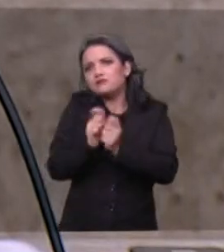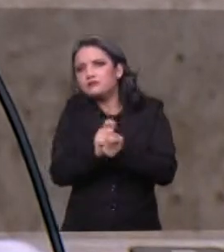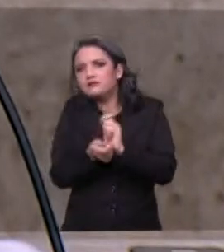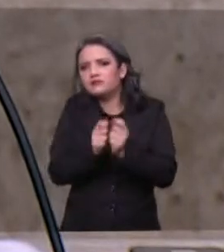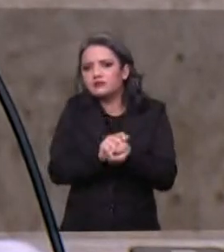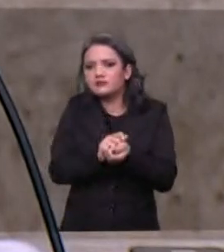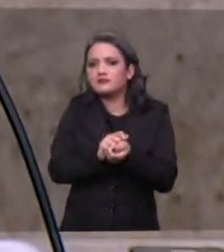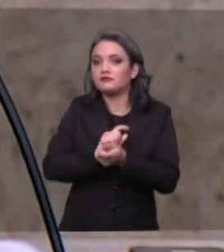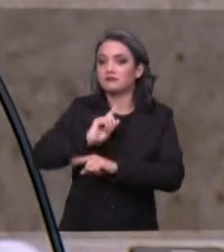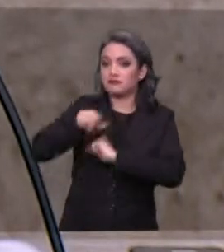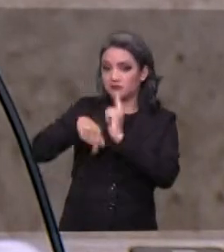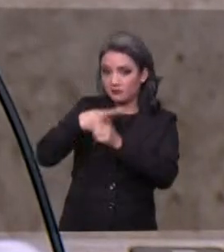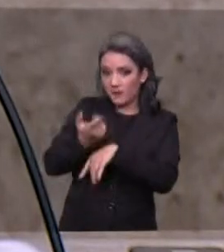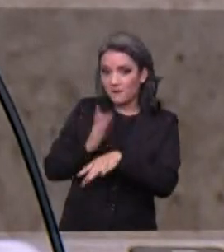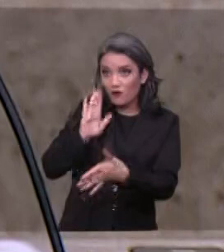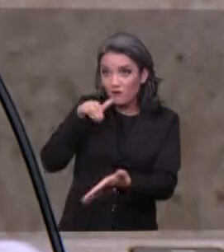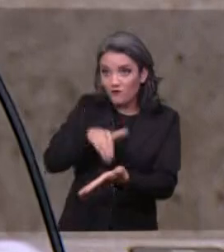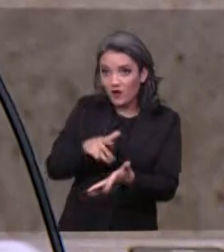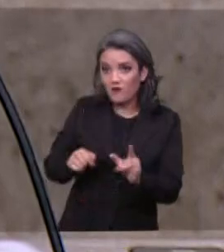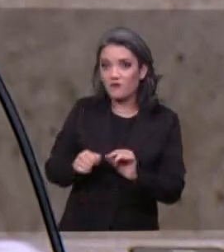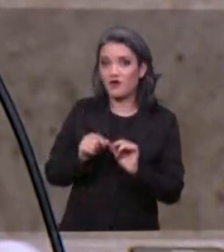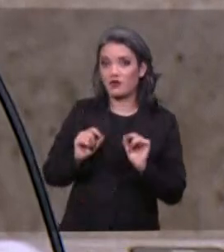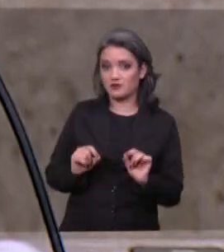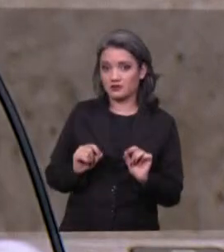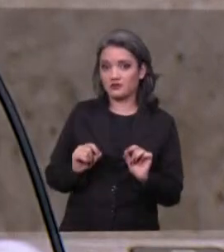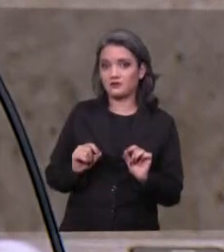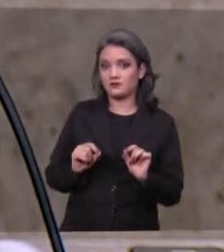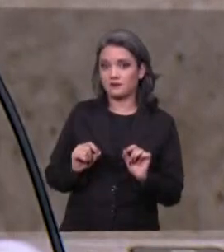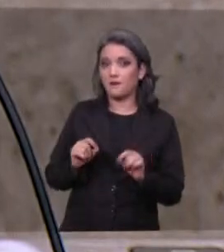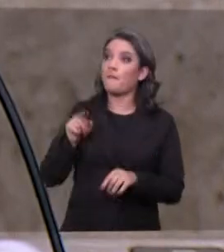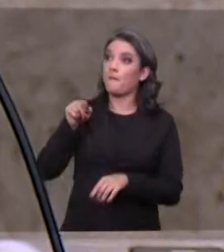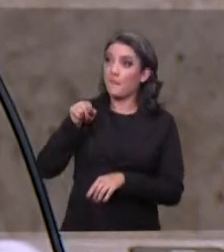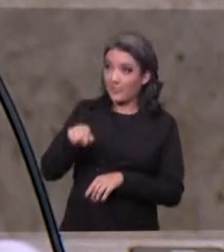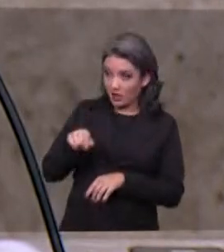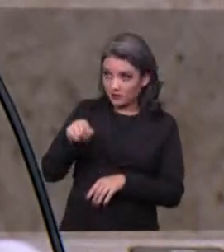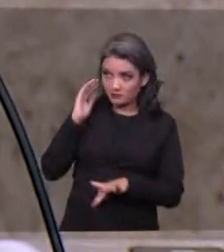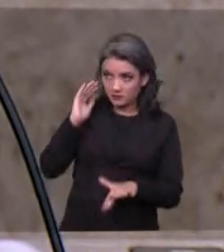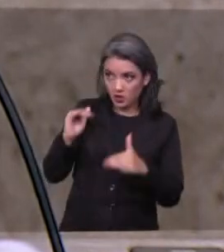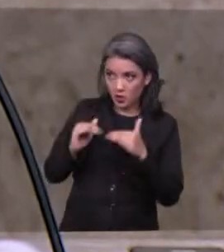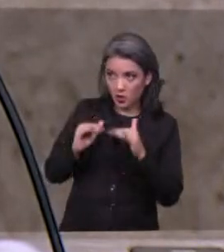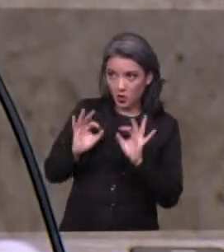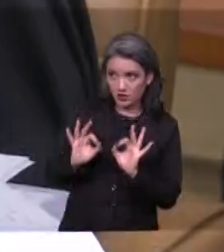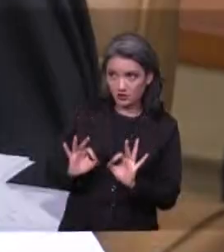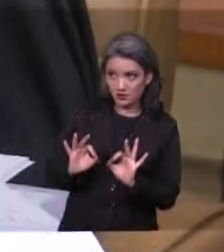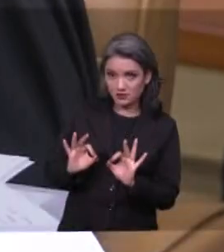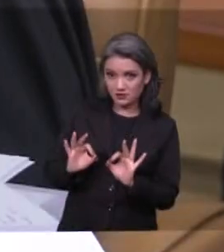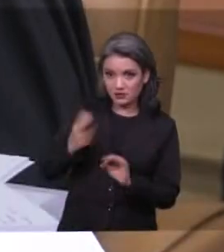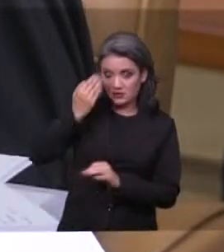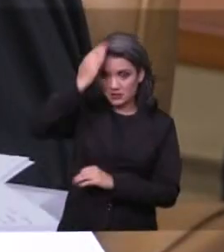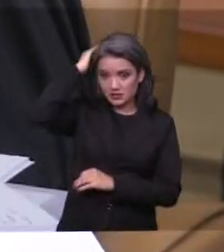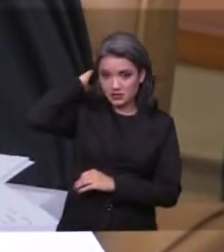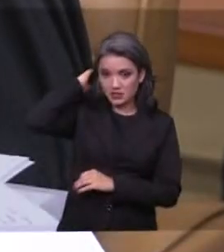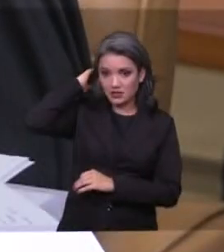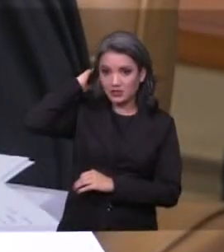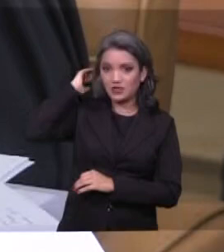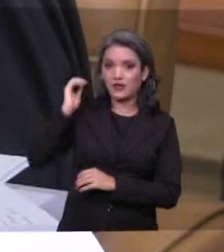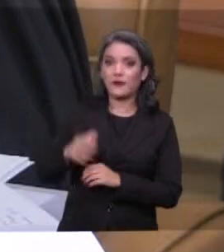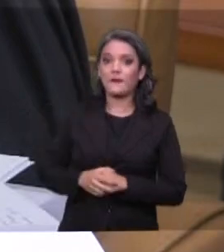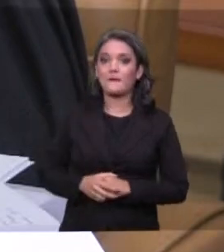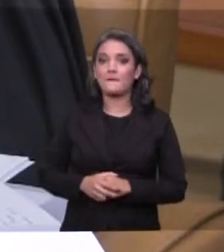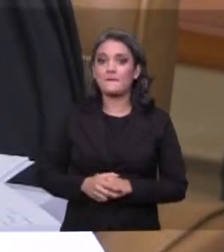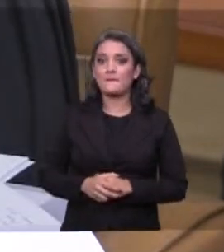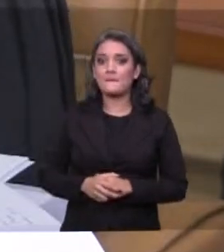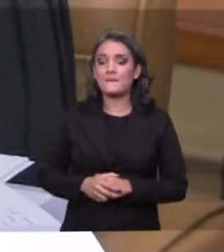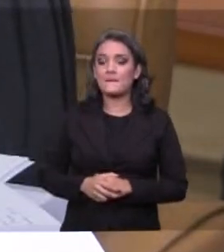faz, quem sabe, a adequação final. Né? Vossa Excelência aqui acompanharia o ministro Zanin, então. Aliás, mas